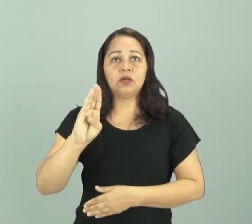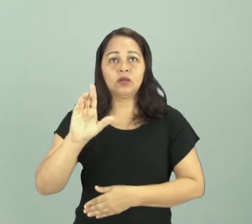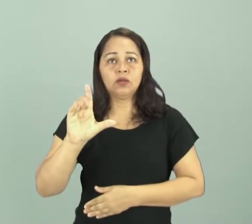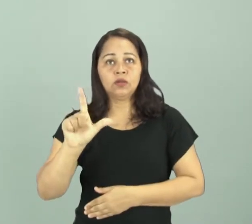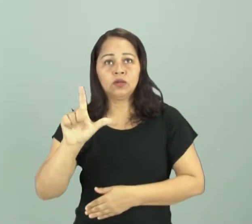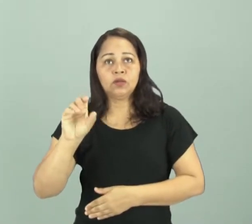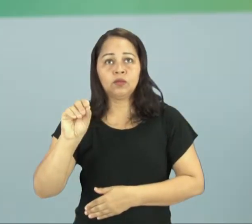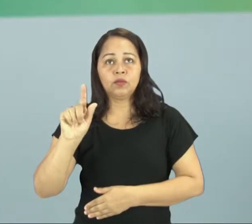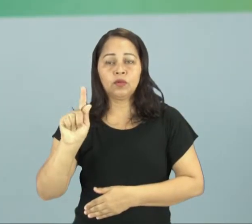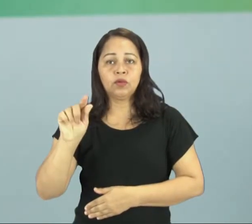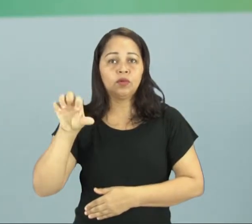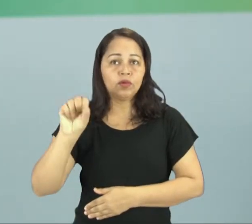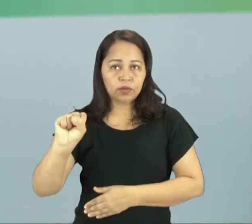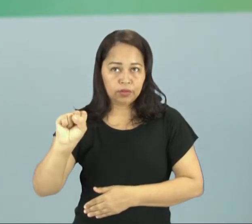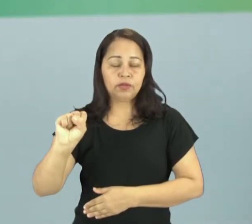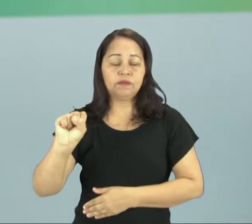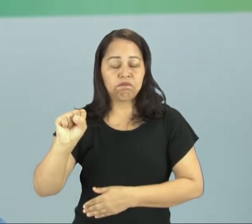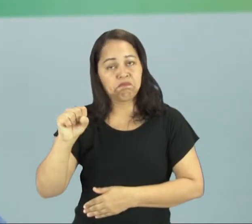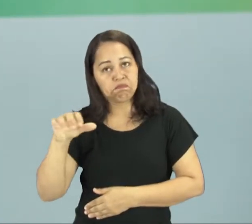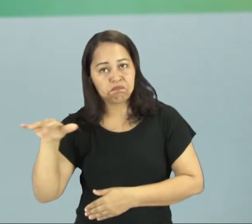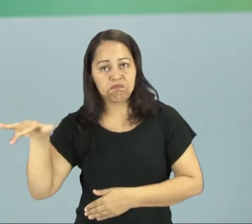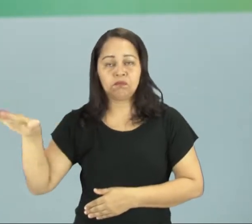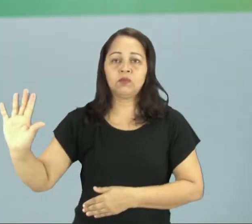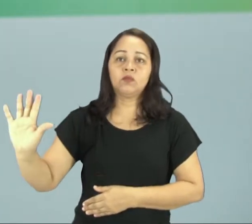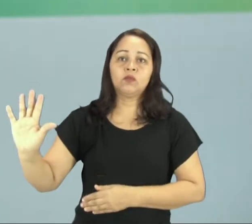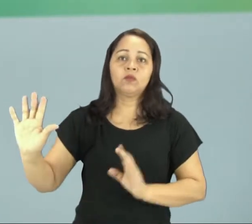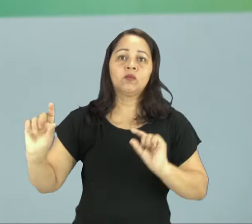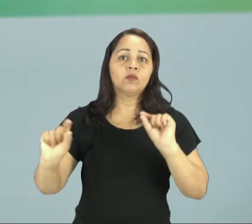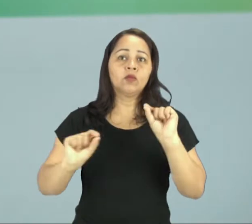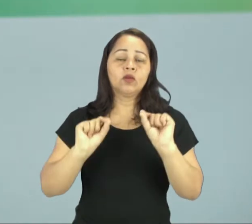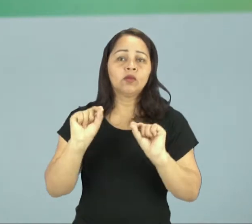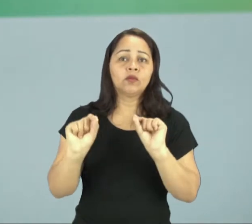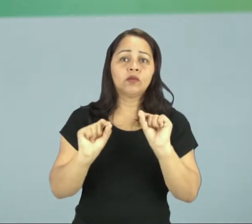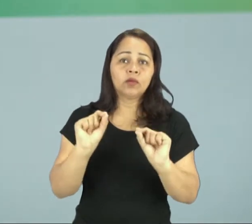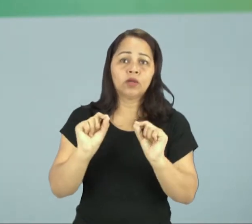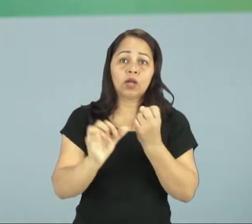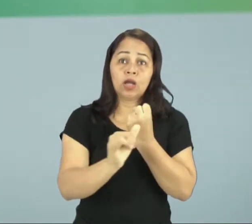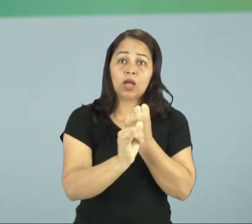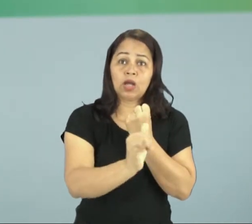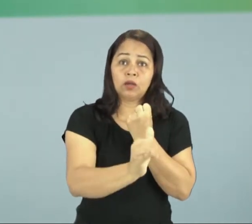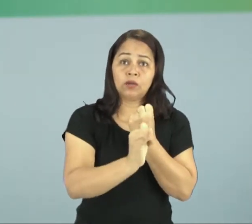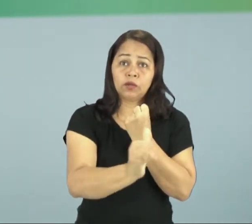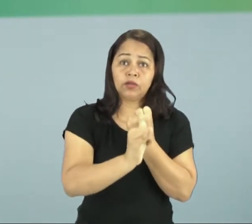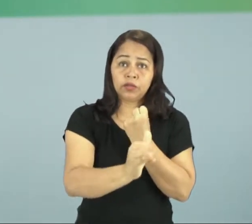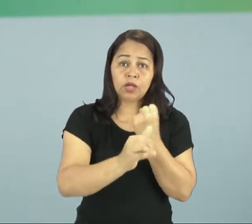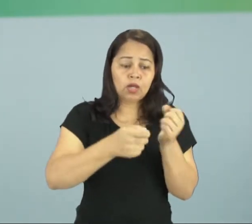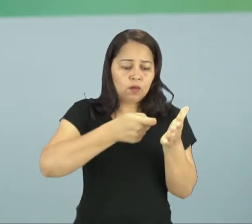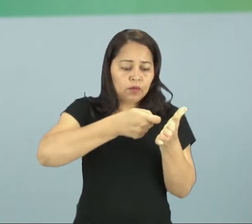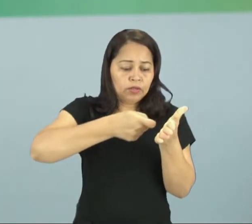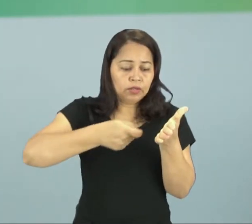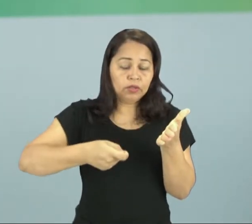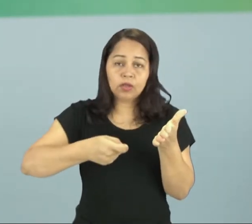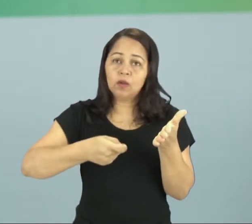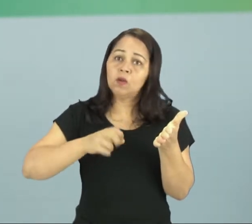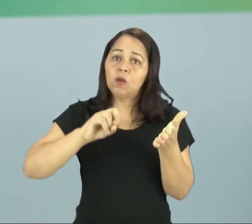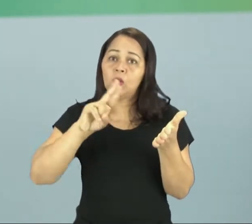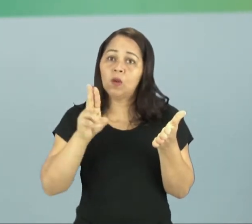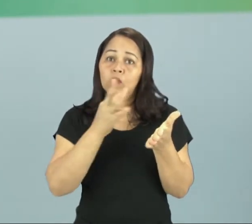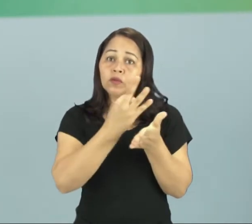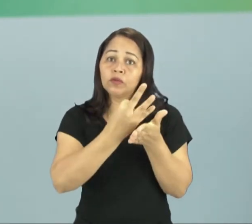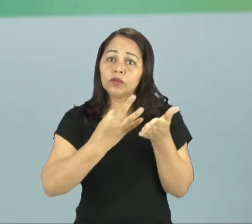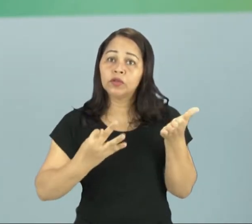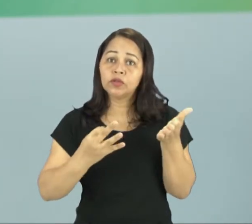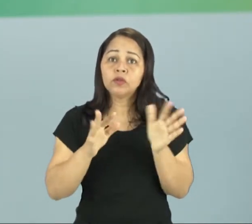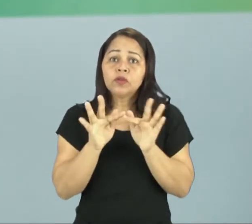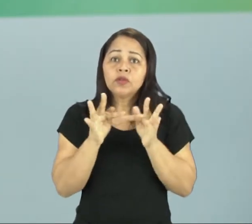A crônica faz parte de uma redação simples. É um texto simples, tá? E